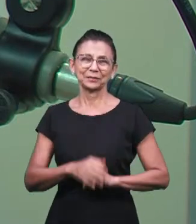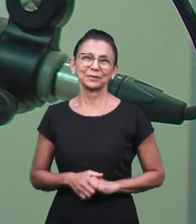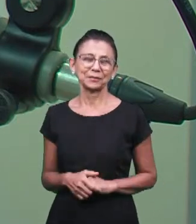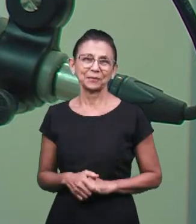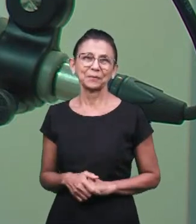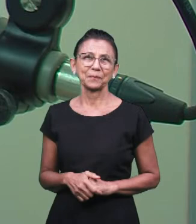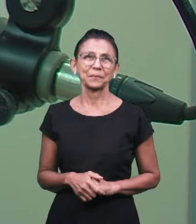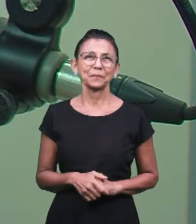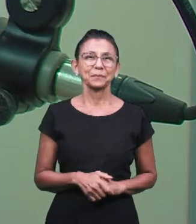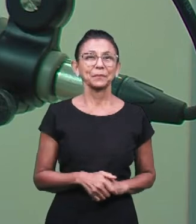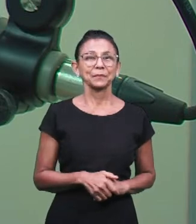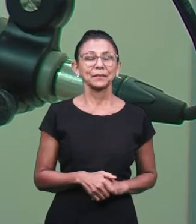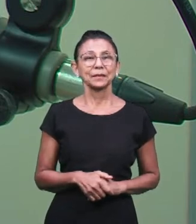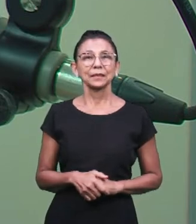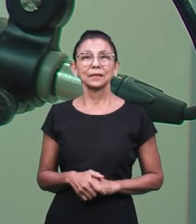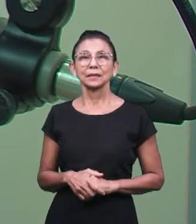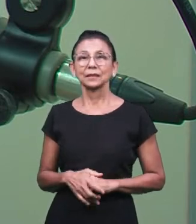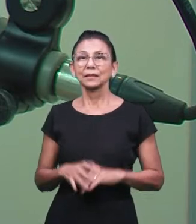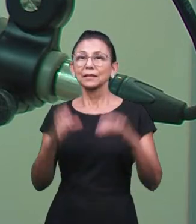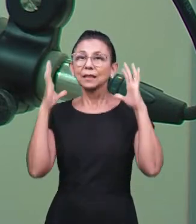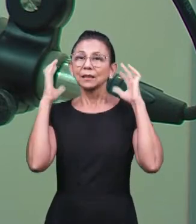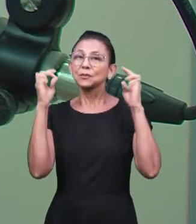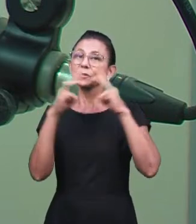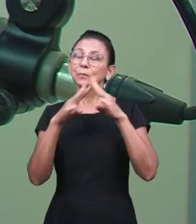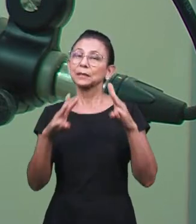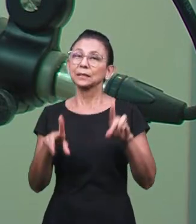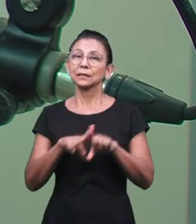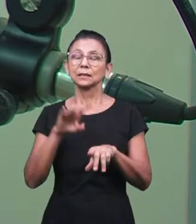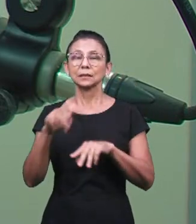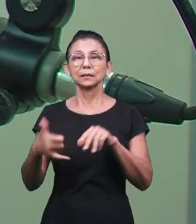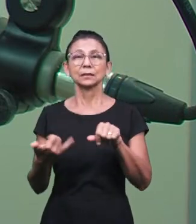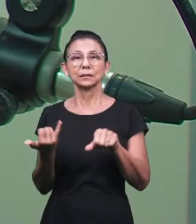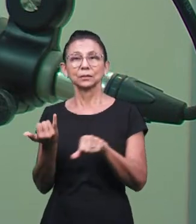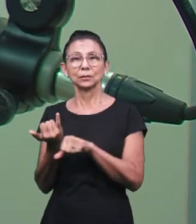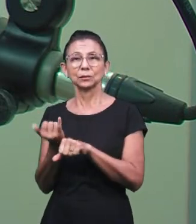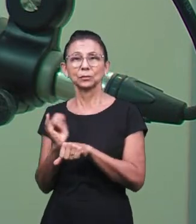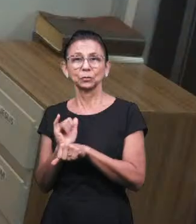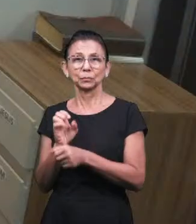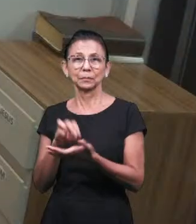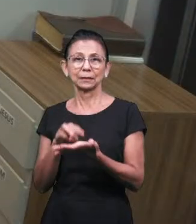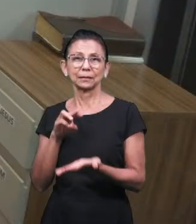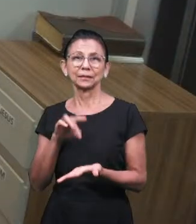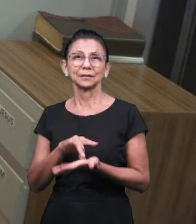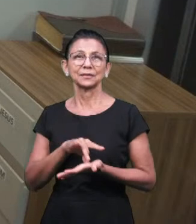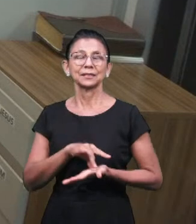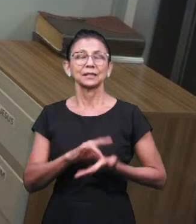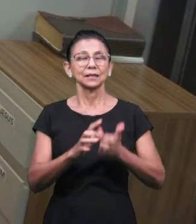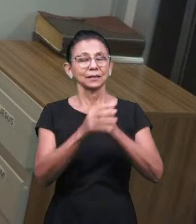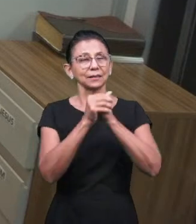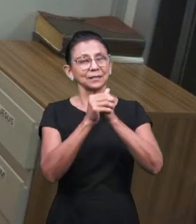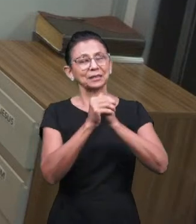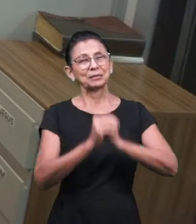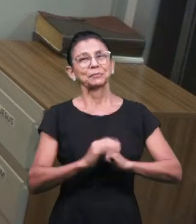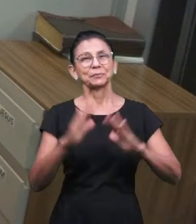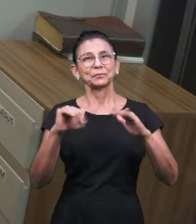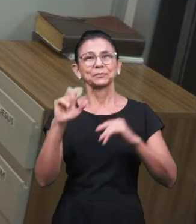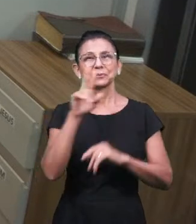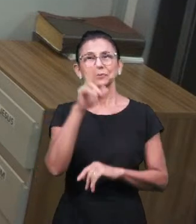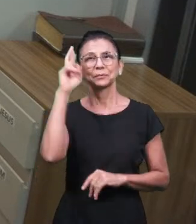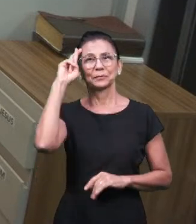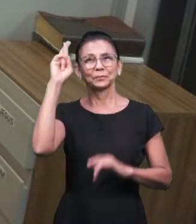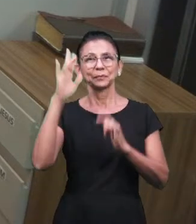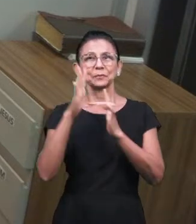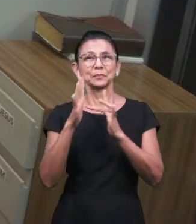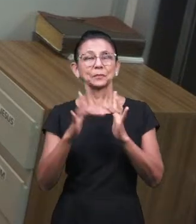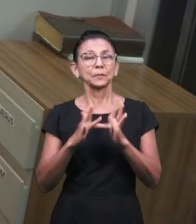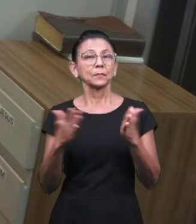desse momento aqui, através da Rádio Manaim, através do nosso canal da Igreja Cristã Maranata no YouTube. Amém, louvado seja o nome do nosso Senhor Jesus.